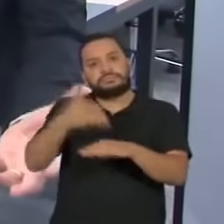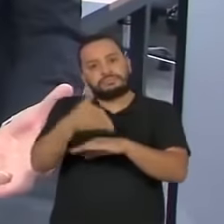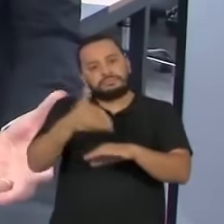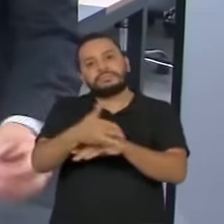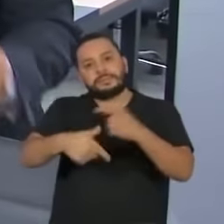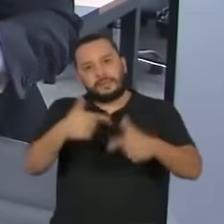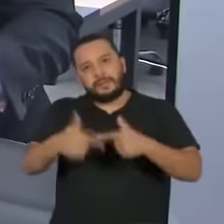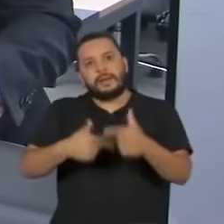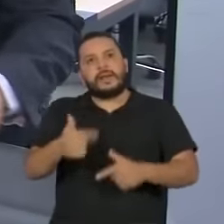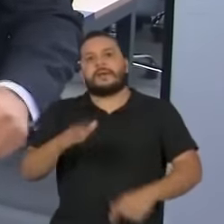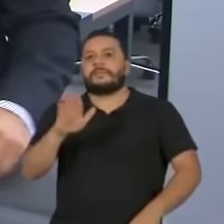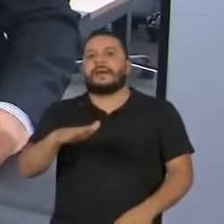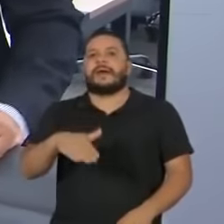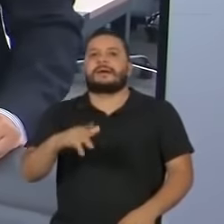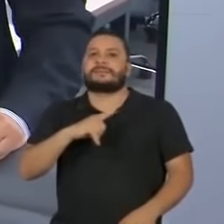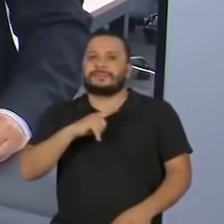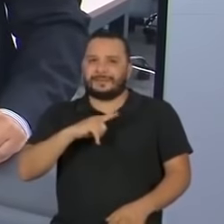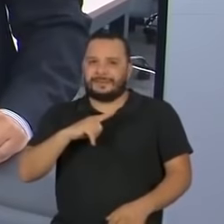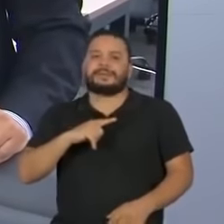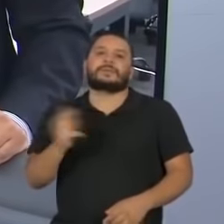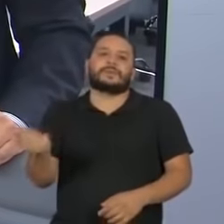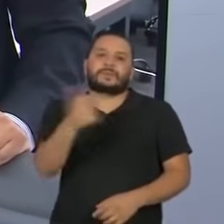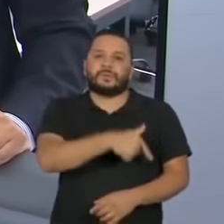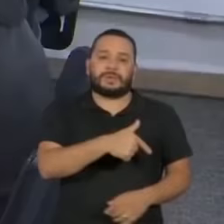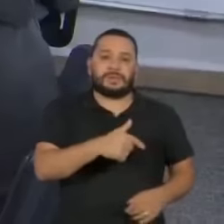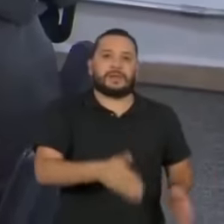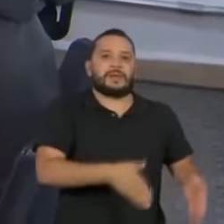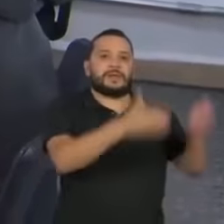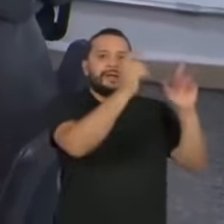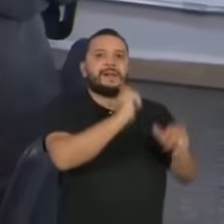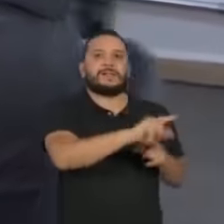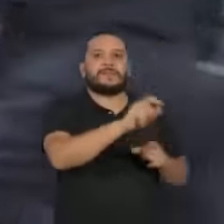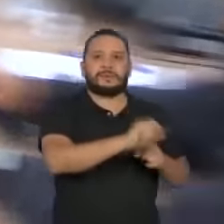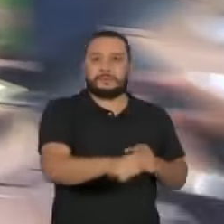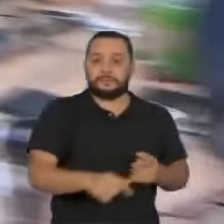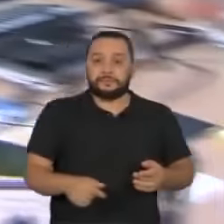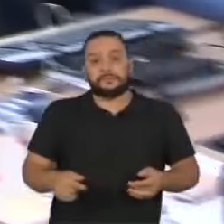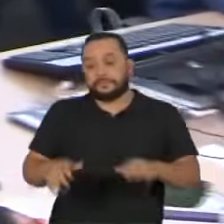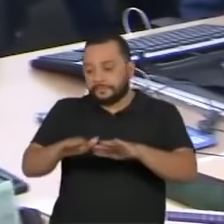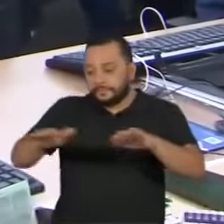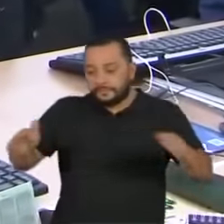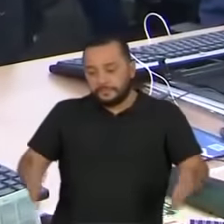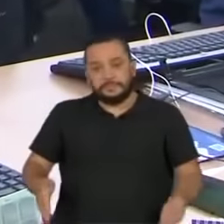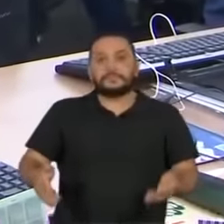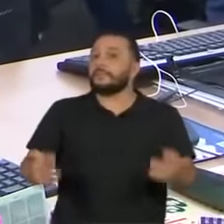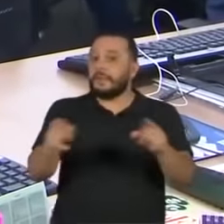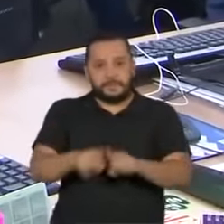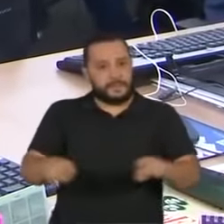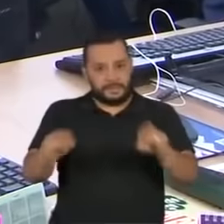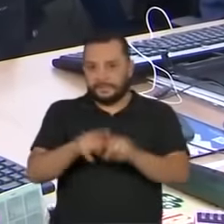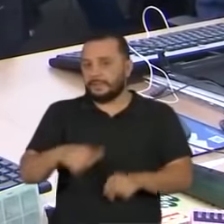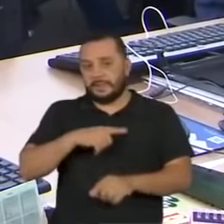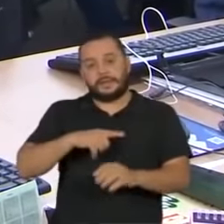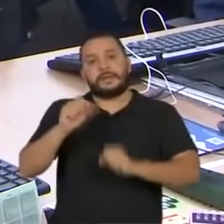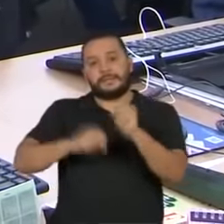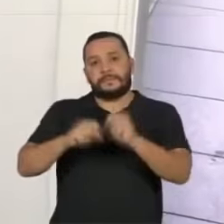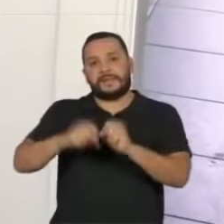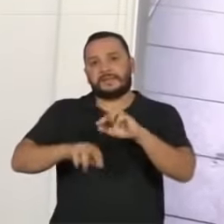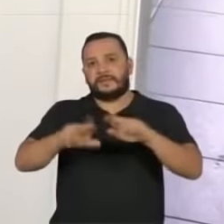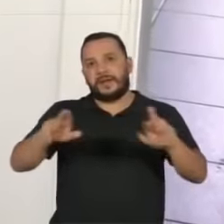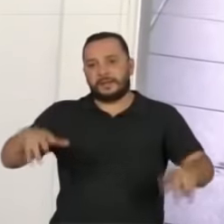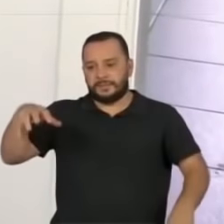é a economia, mais barato do que manter um escritório fixo. Em uma mesma mesa, podem existir várias empresas